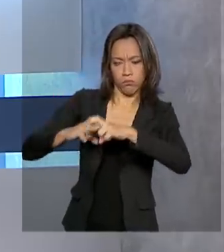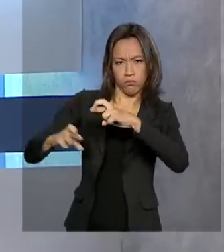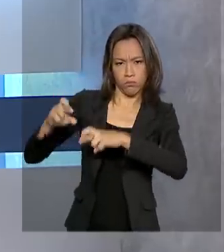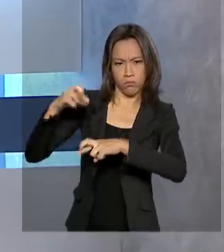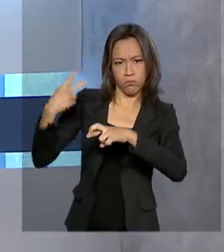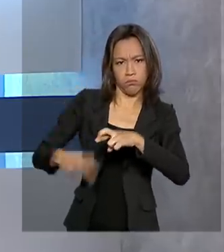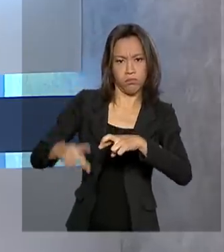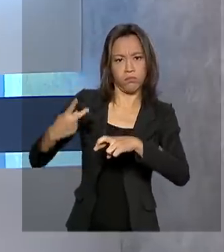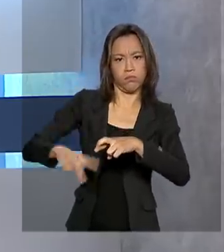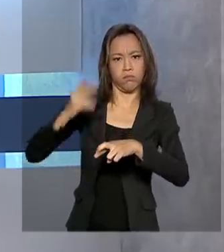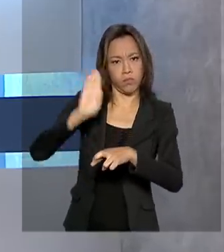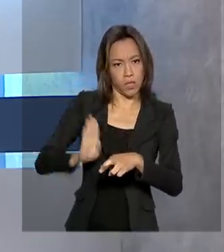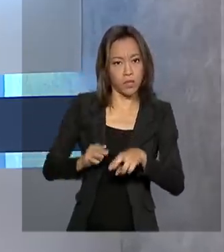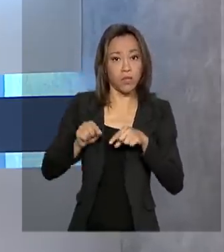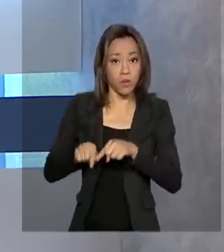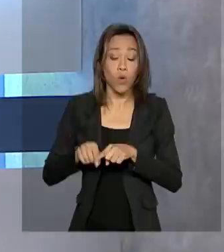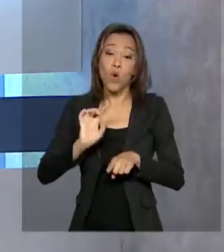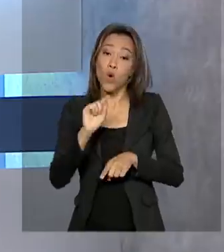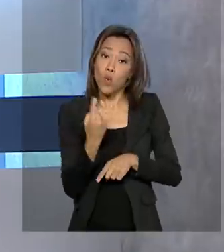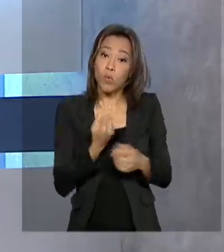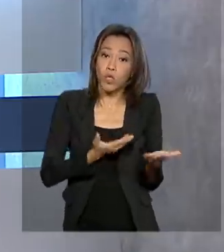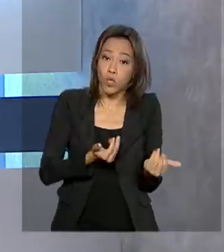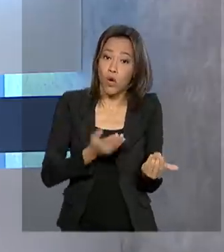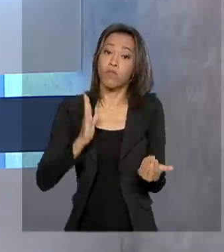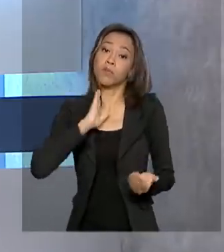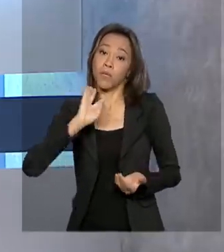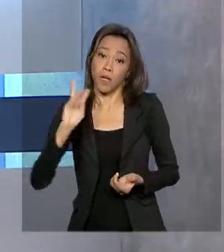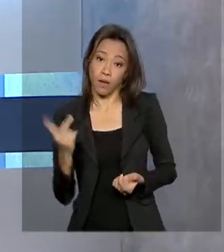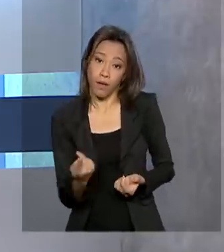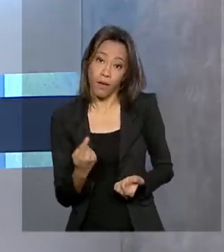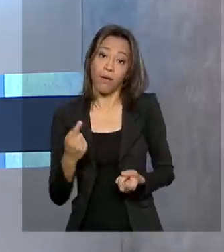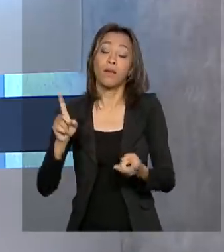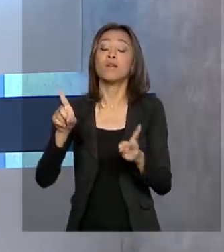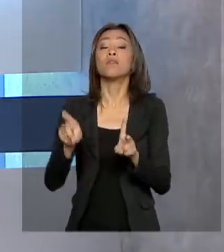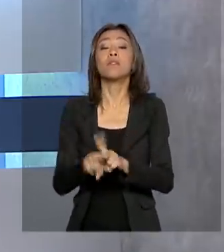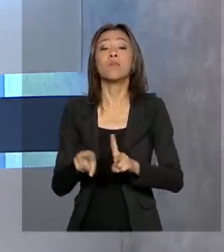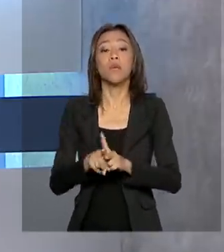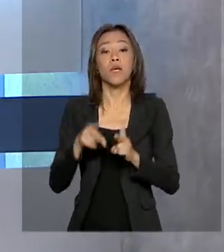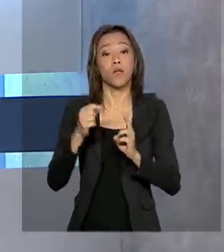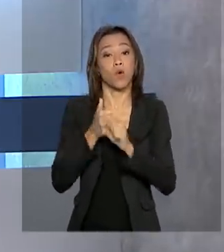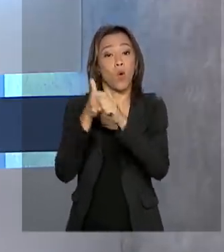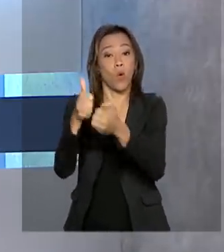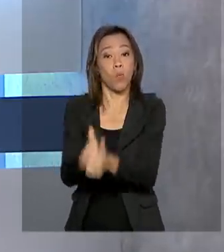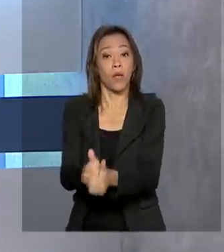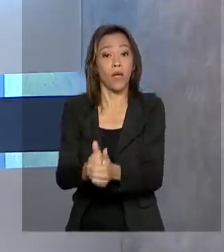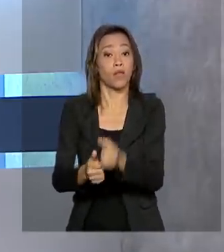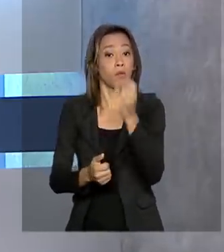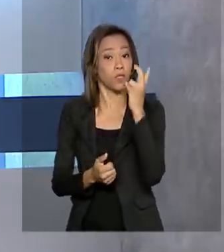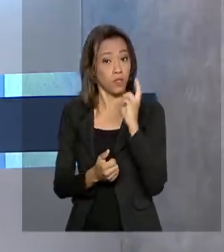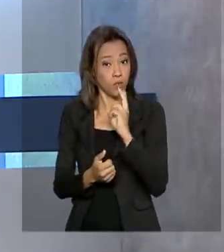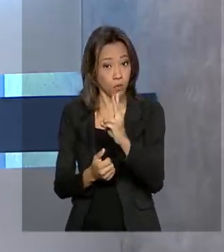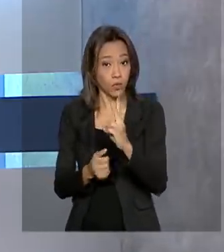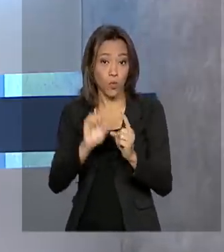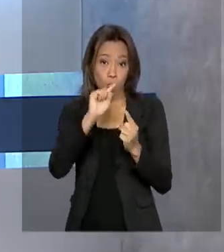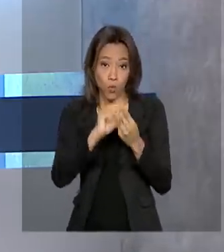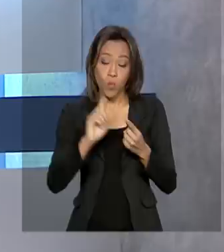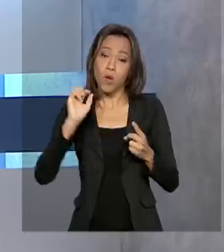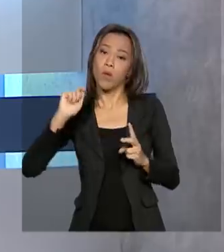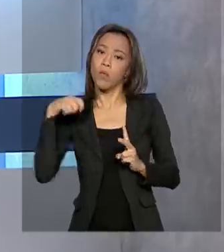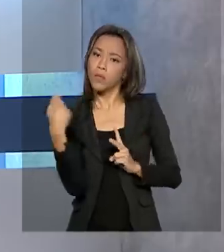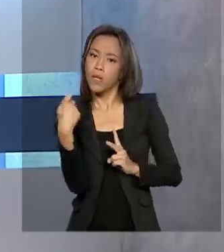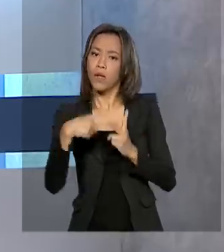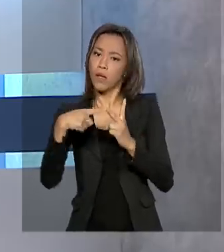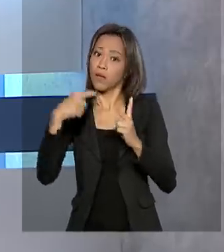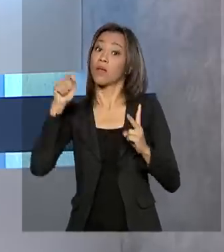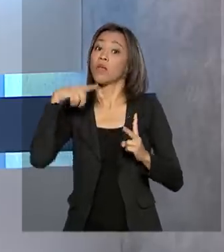brasileiras além de uma jovem de belo horizonte e passarão a ser acompanhados mais dois casos um em porto alegre e outro